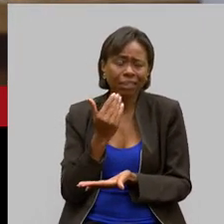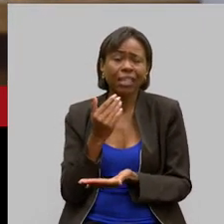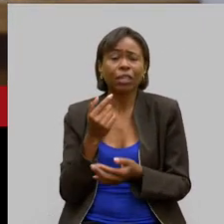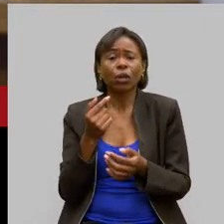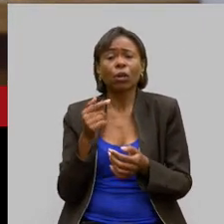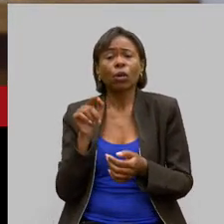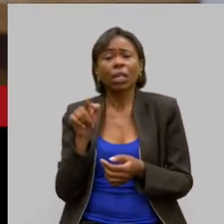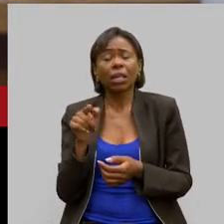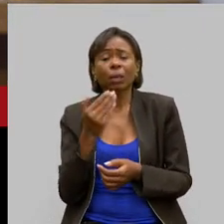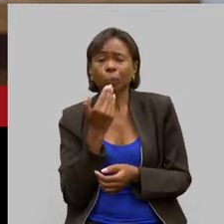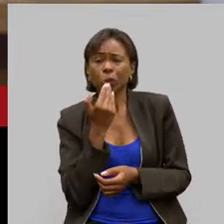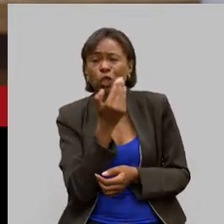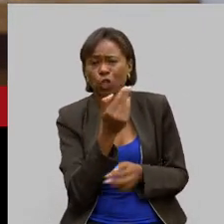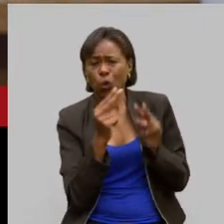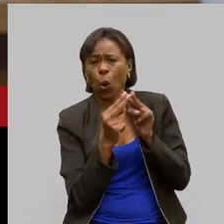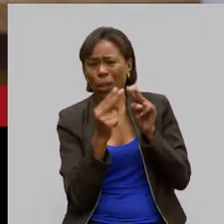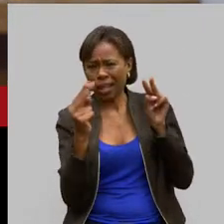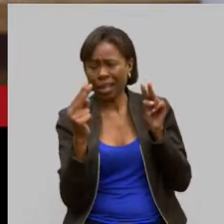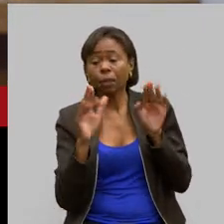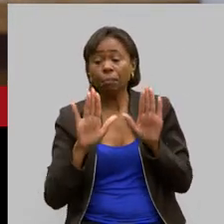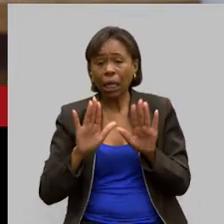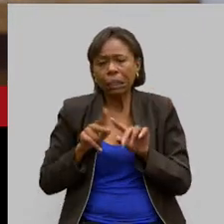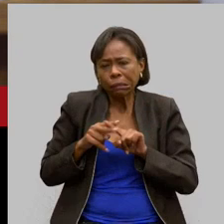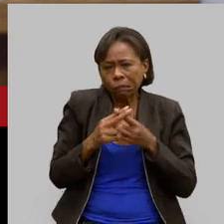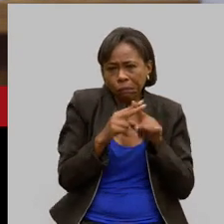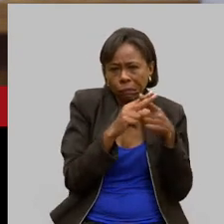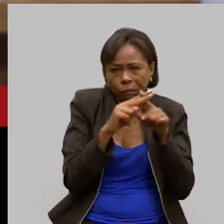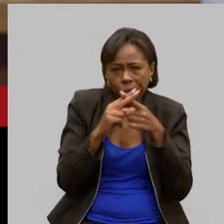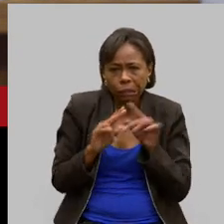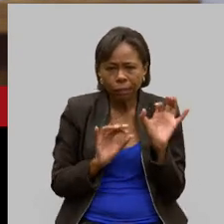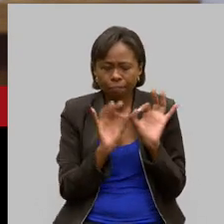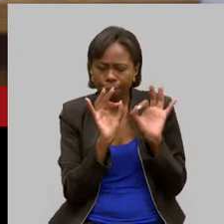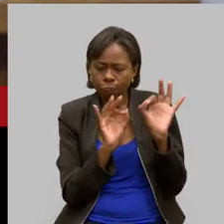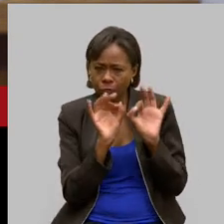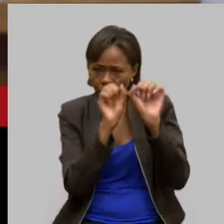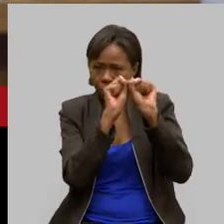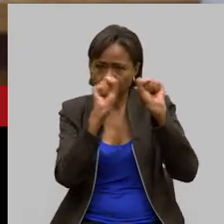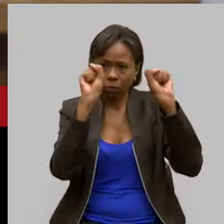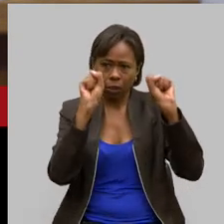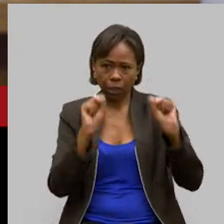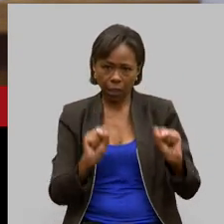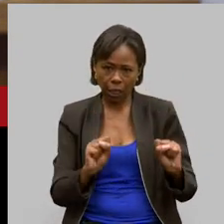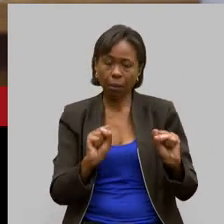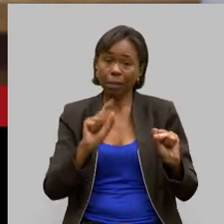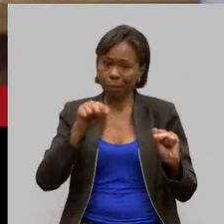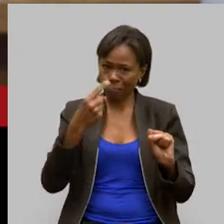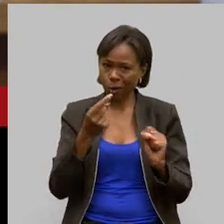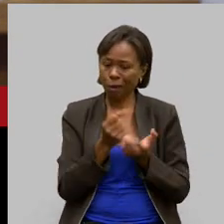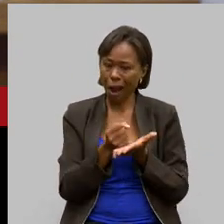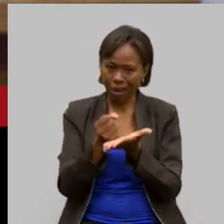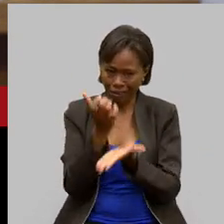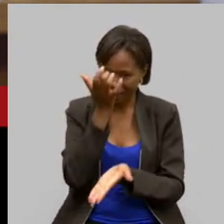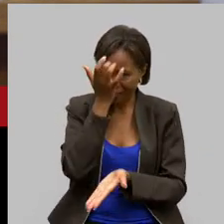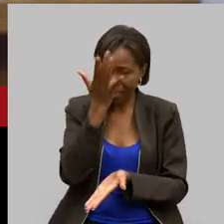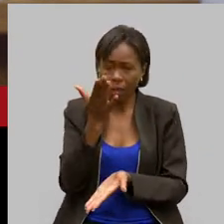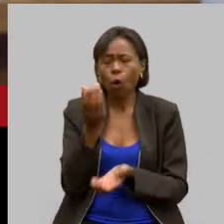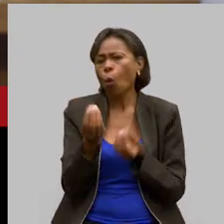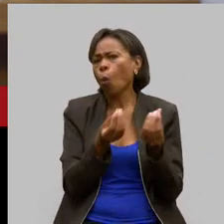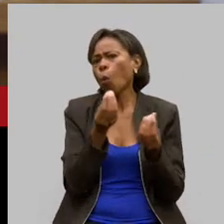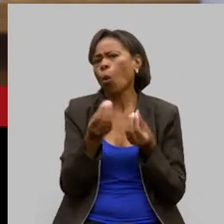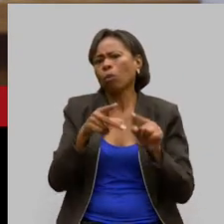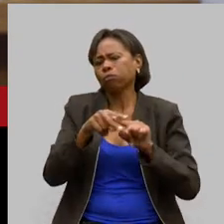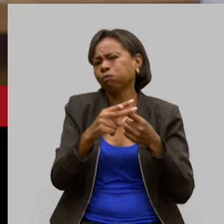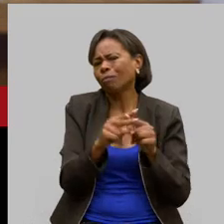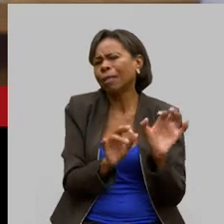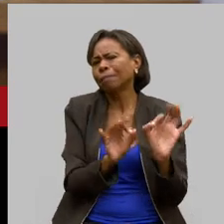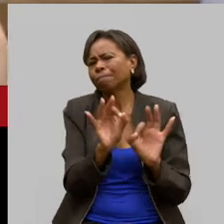online nós estamos aperfeiçoando o sistema tá justamente para facilitar e como que a gente aperfeiçoa gente